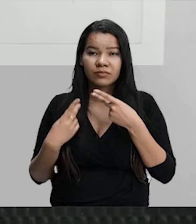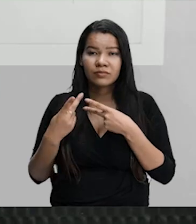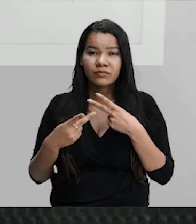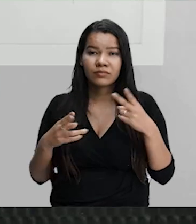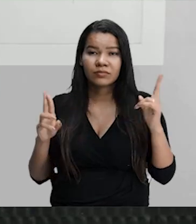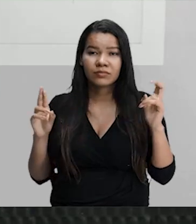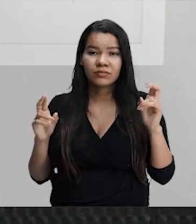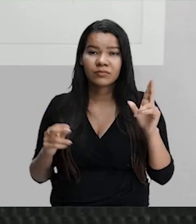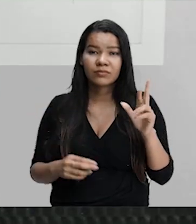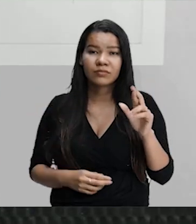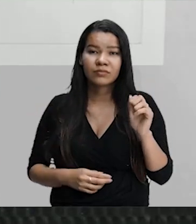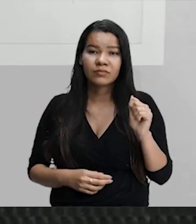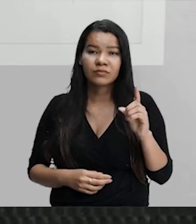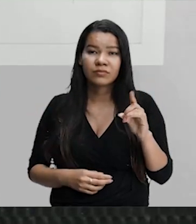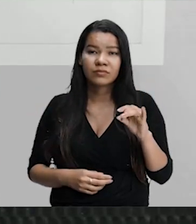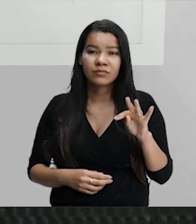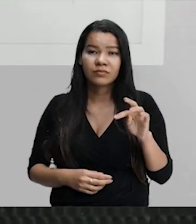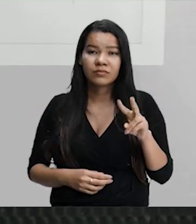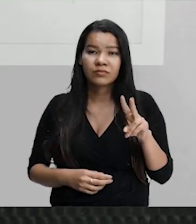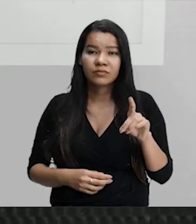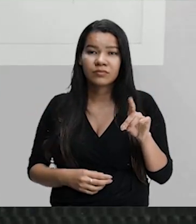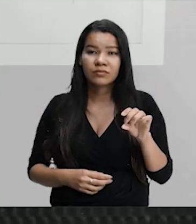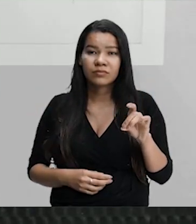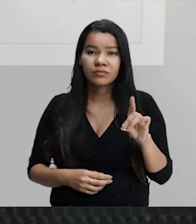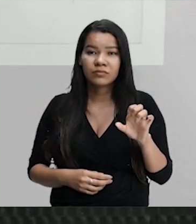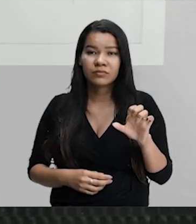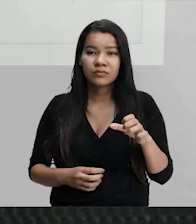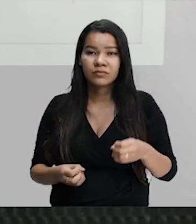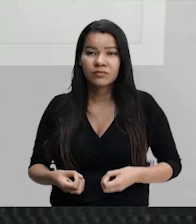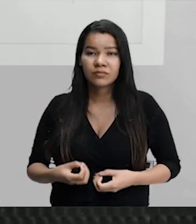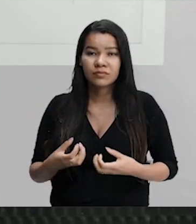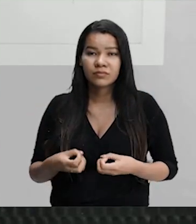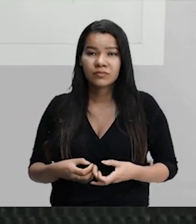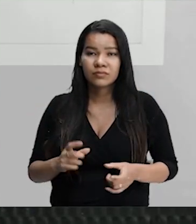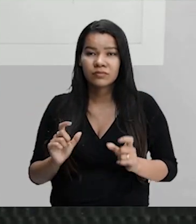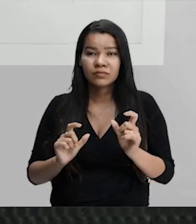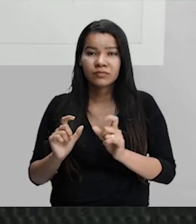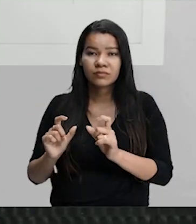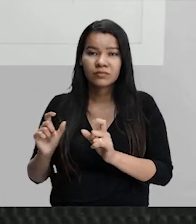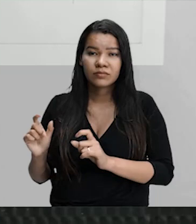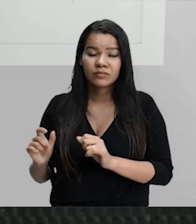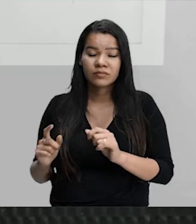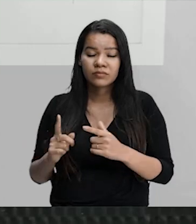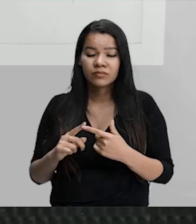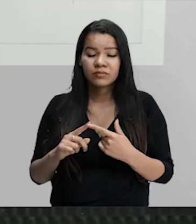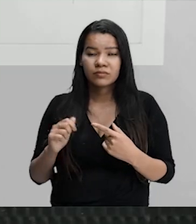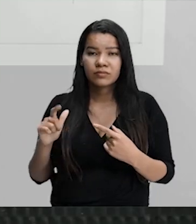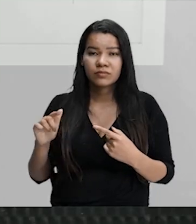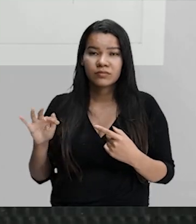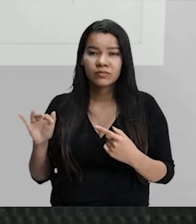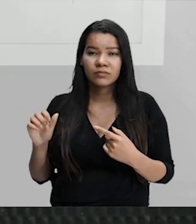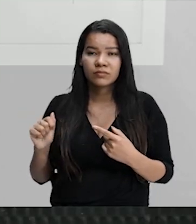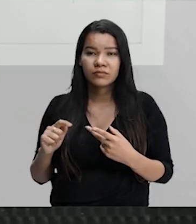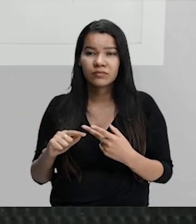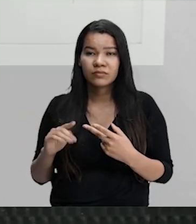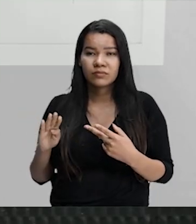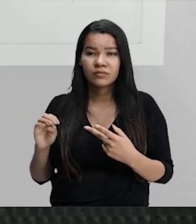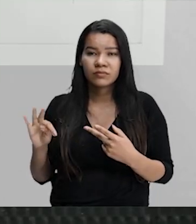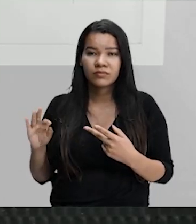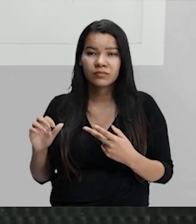radioatividade, né, sobre a emissão de partículas, né, partículas alfa, beta e os raios gama, tá ok? Bom,